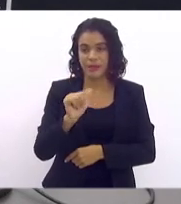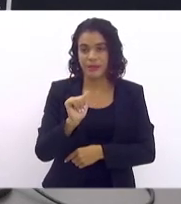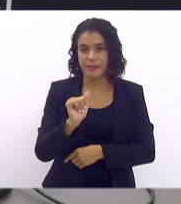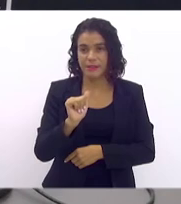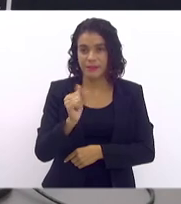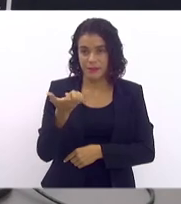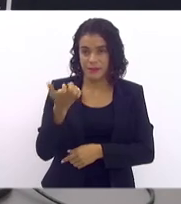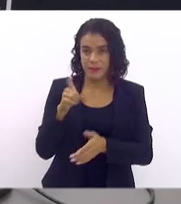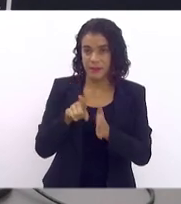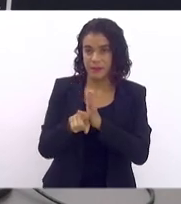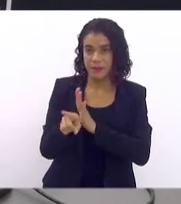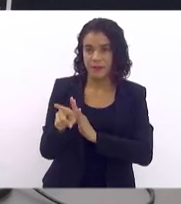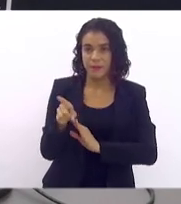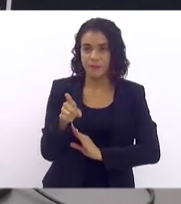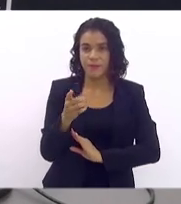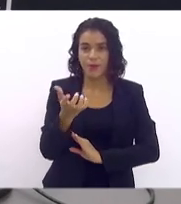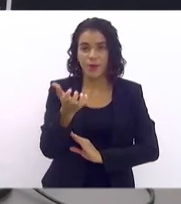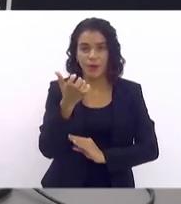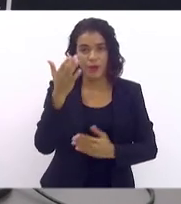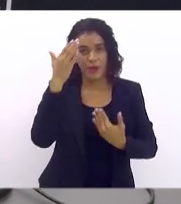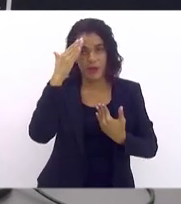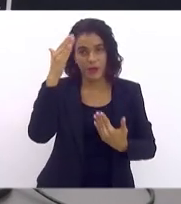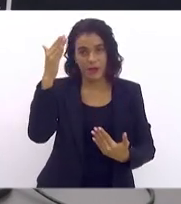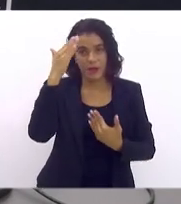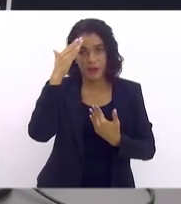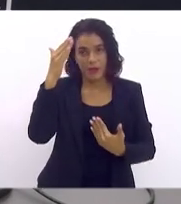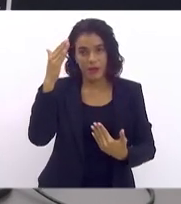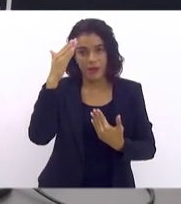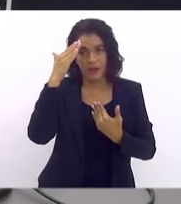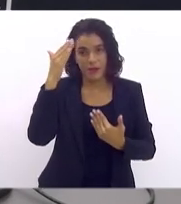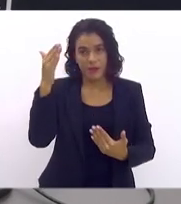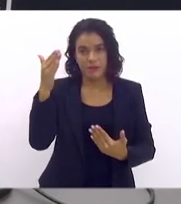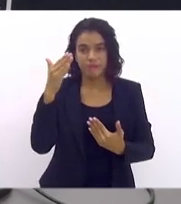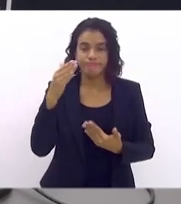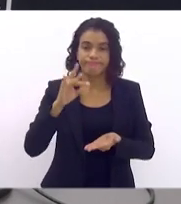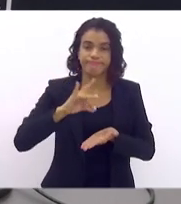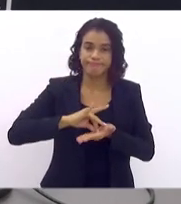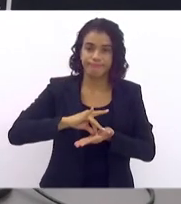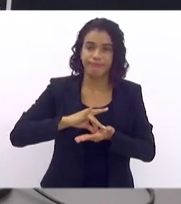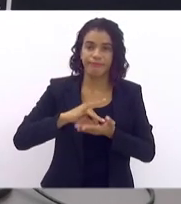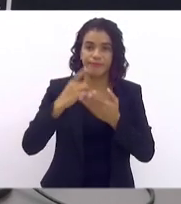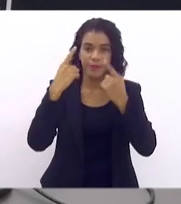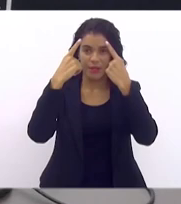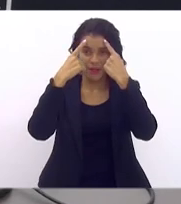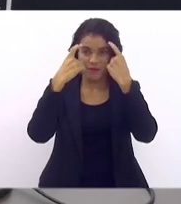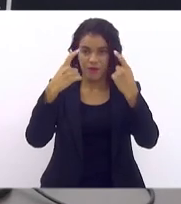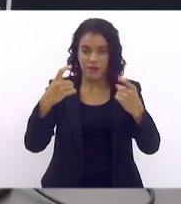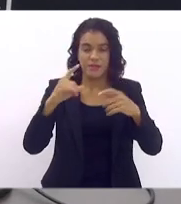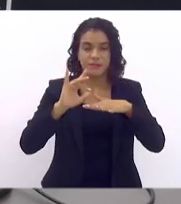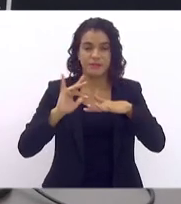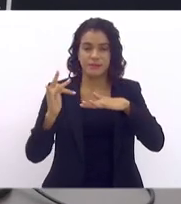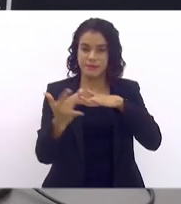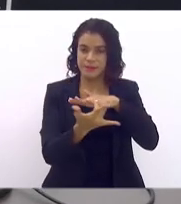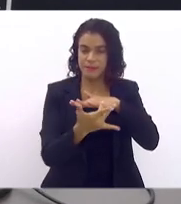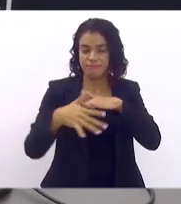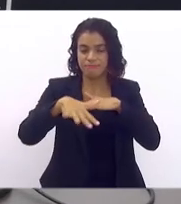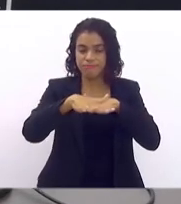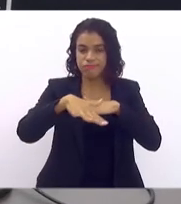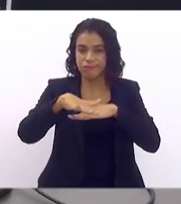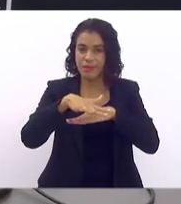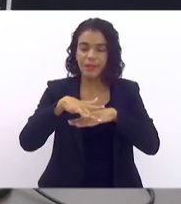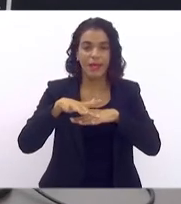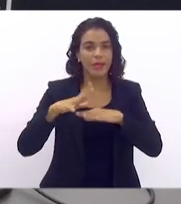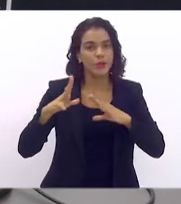pergunta? Eu só queria agradecer a explanação, falar que realmente a violência, né, nas redes sociais está acontecendo com